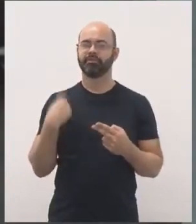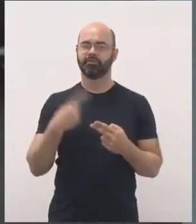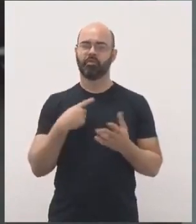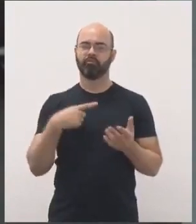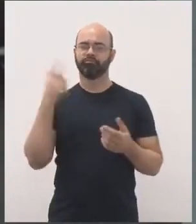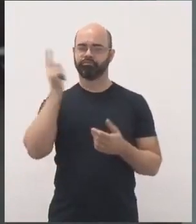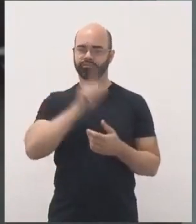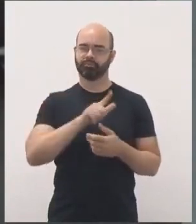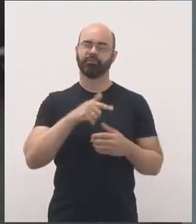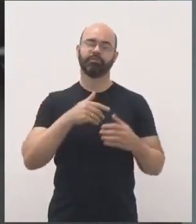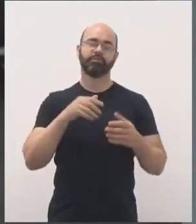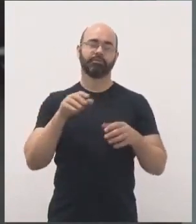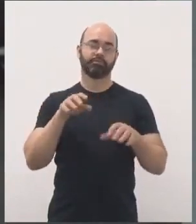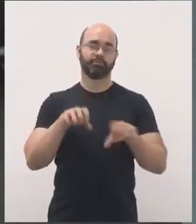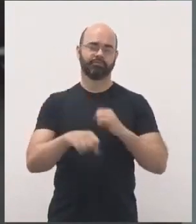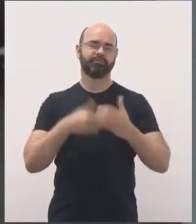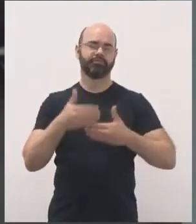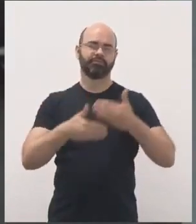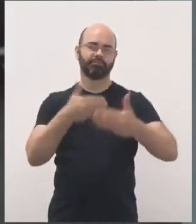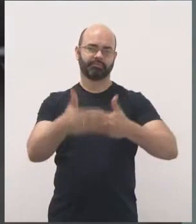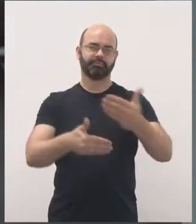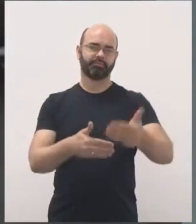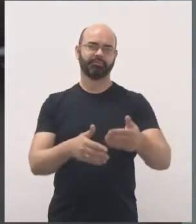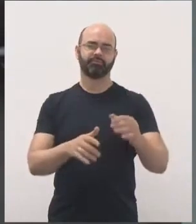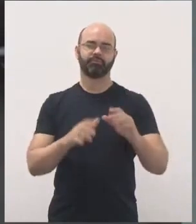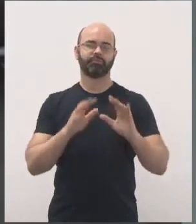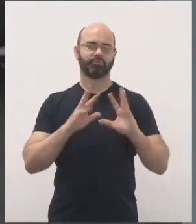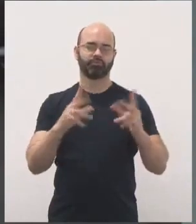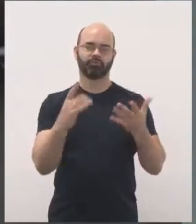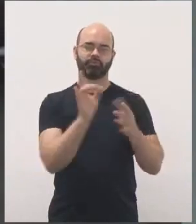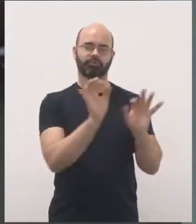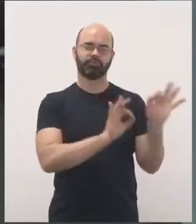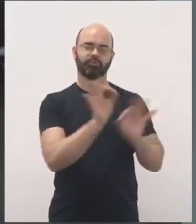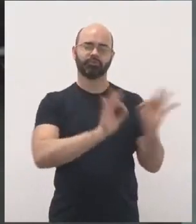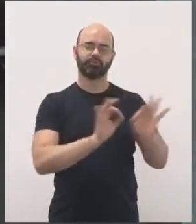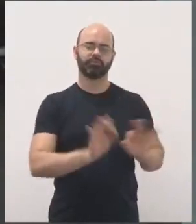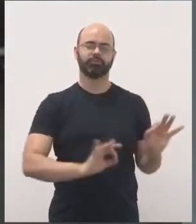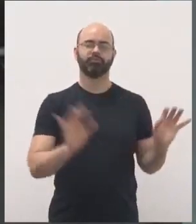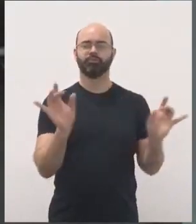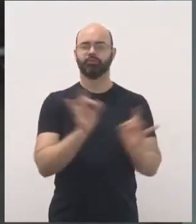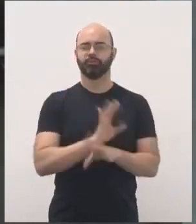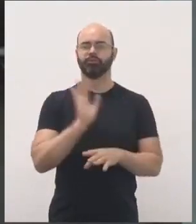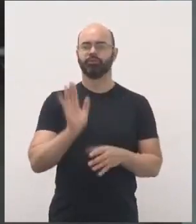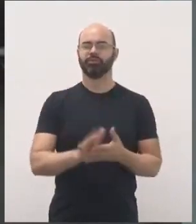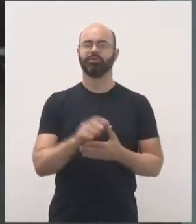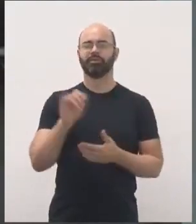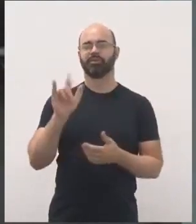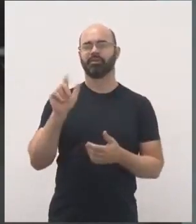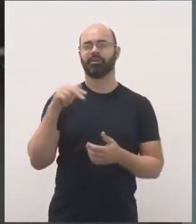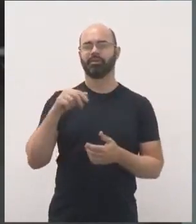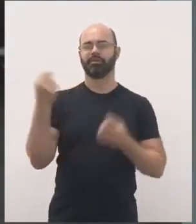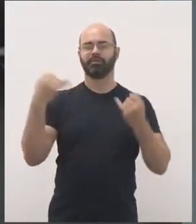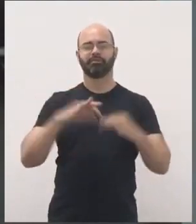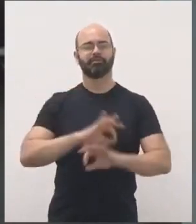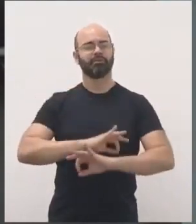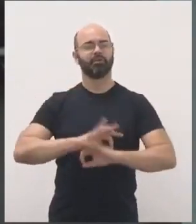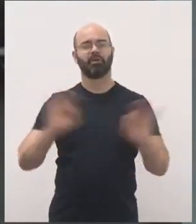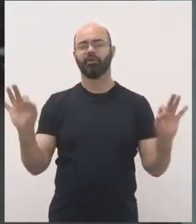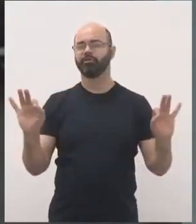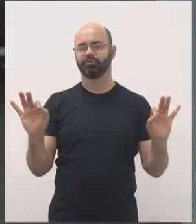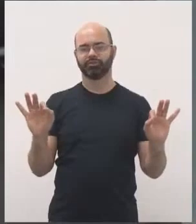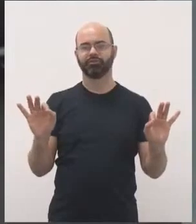lá, a formação já está toda desenhada. E eu só quero agradecer, Ilana falou muito bem, né,